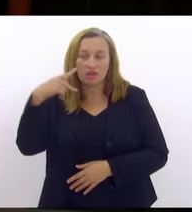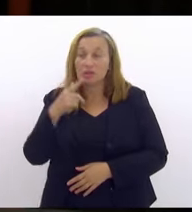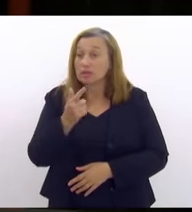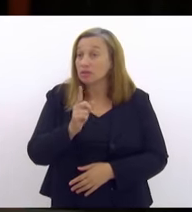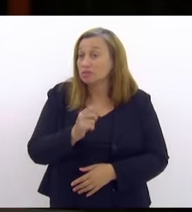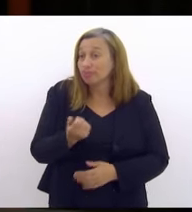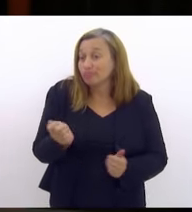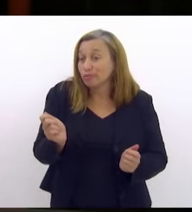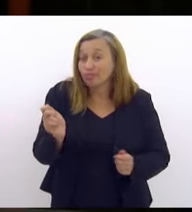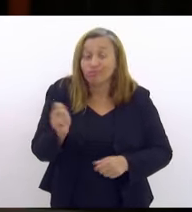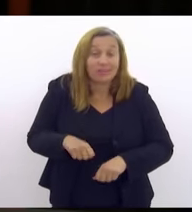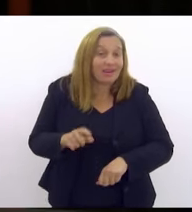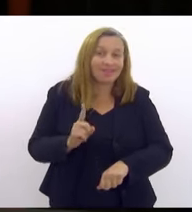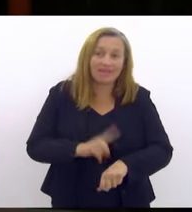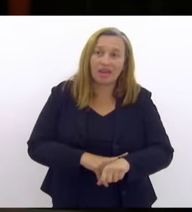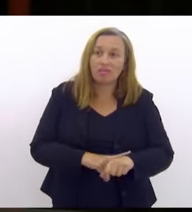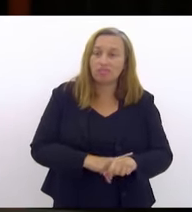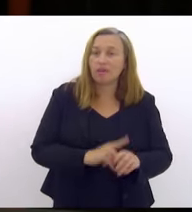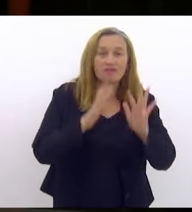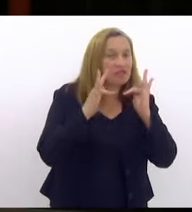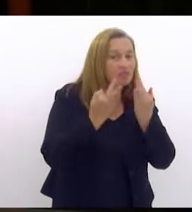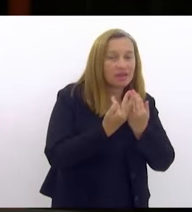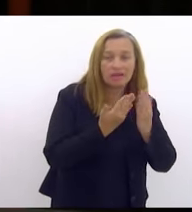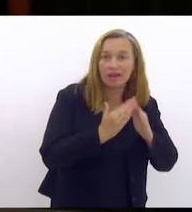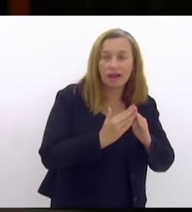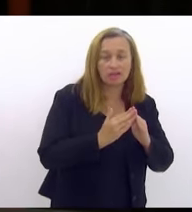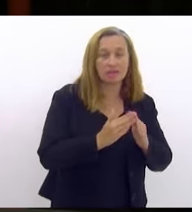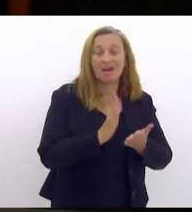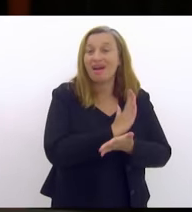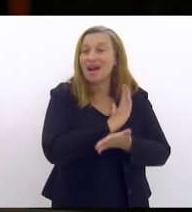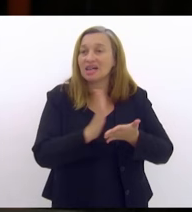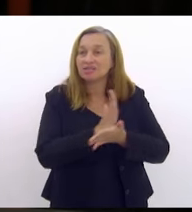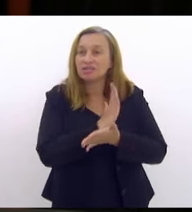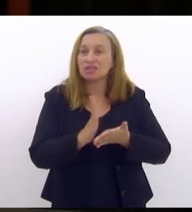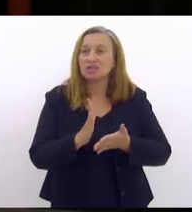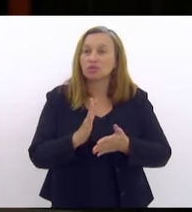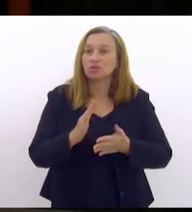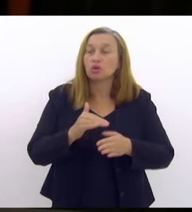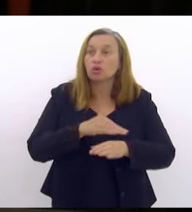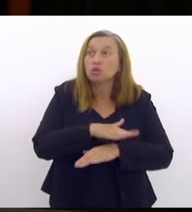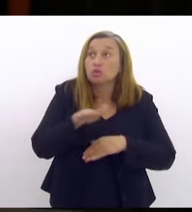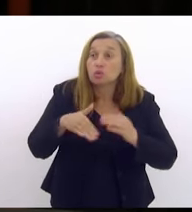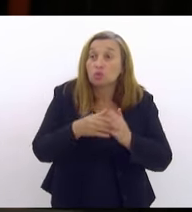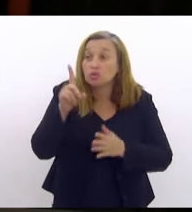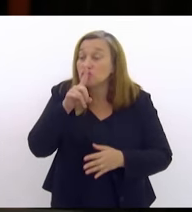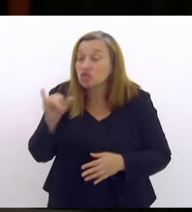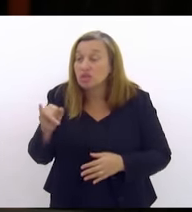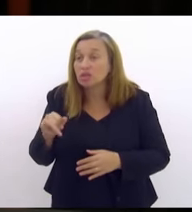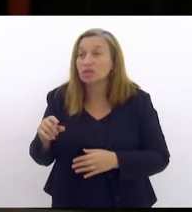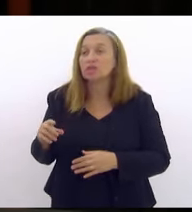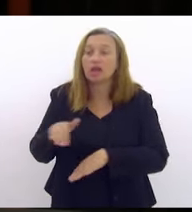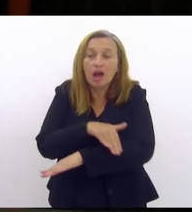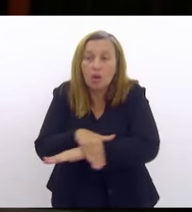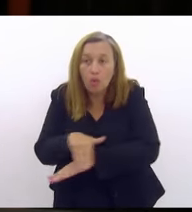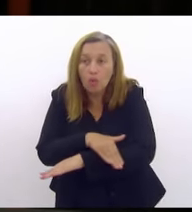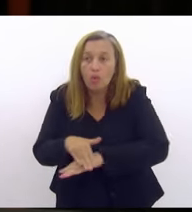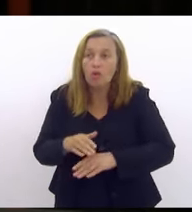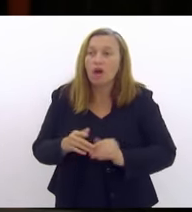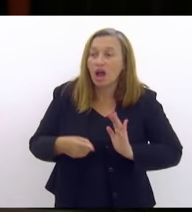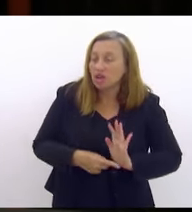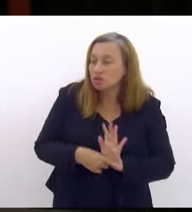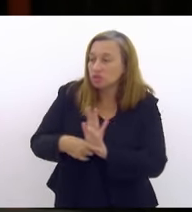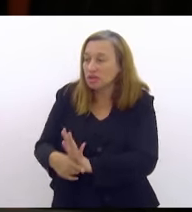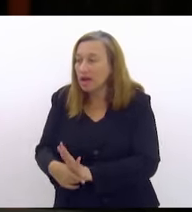tempo, né, em casa para sua família, muitas das vezes, é o dia todo na rua, é estar andando, é estar buscando, né, junto ao